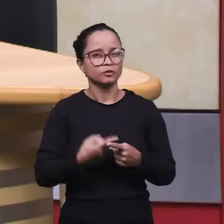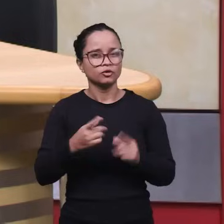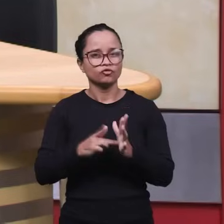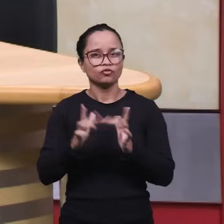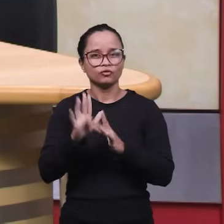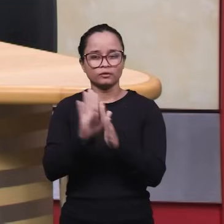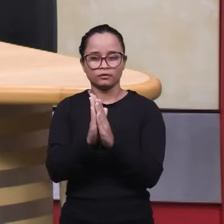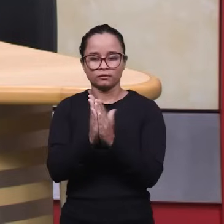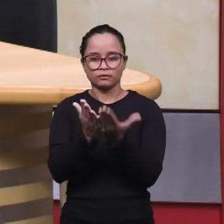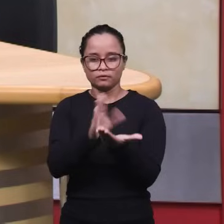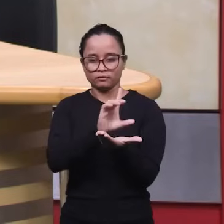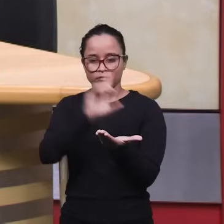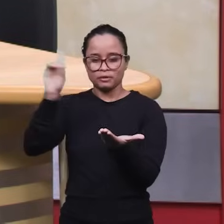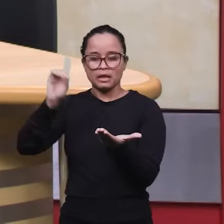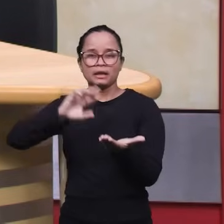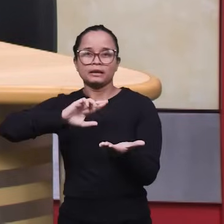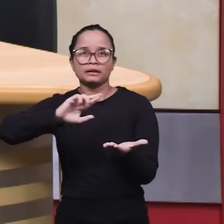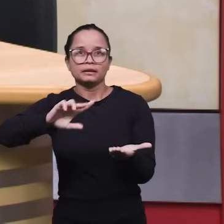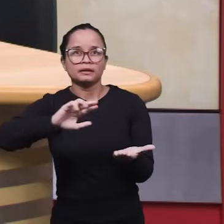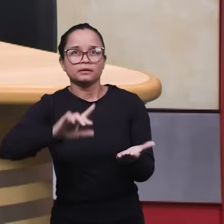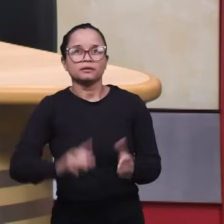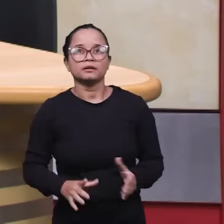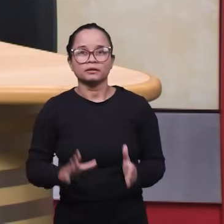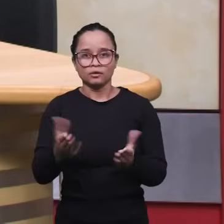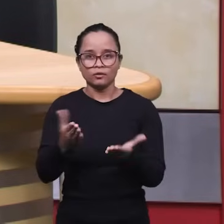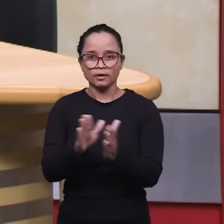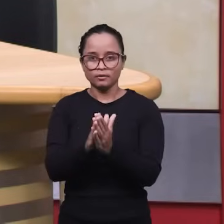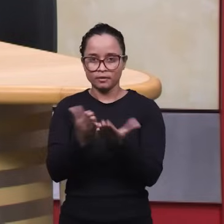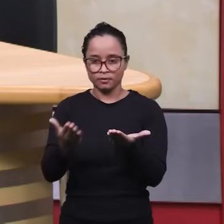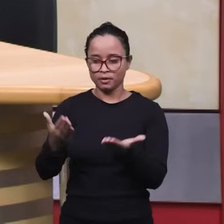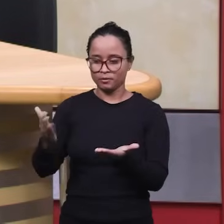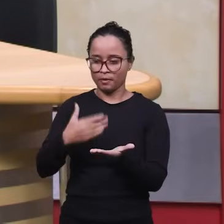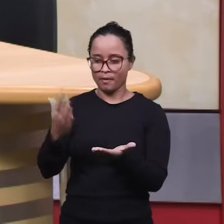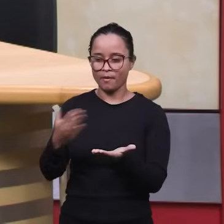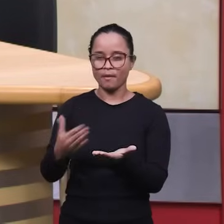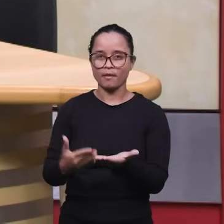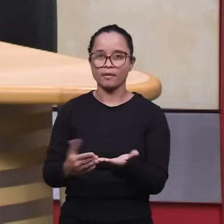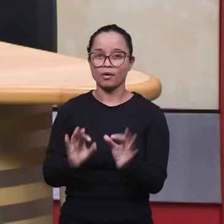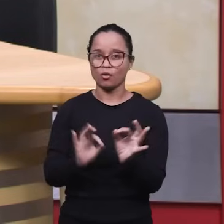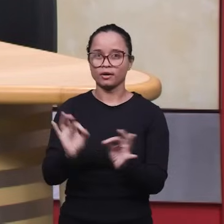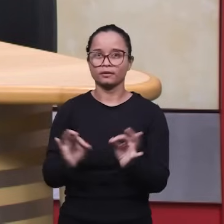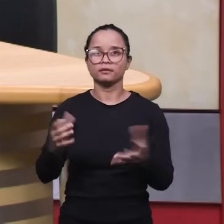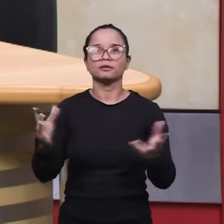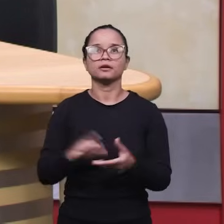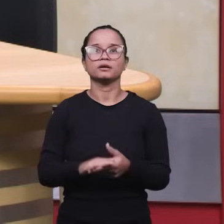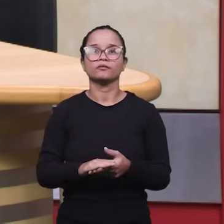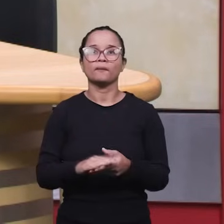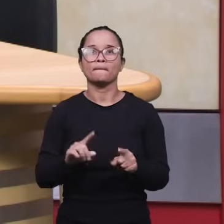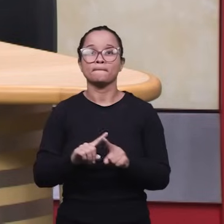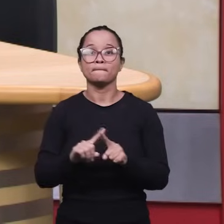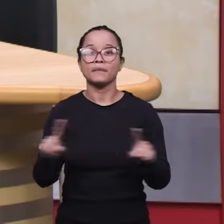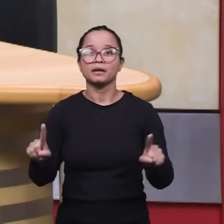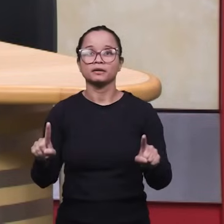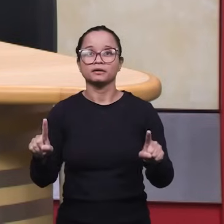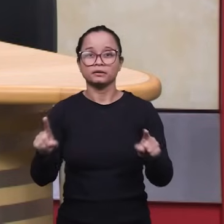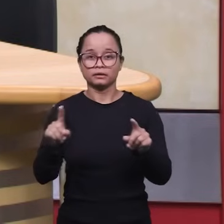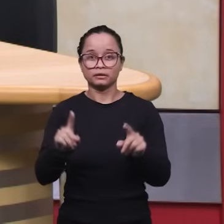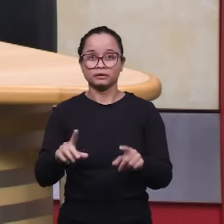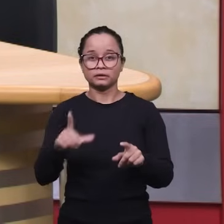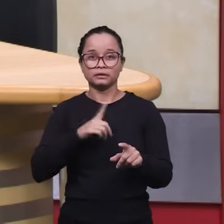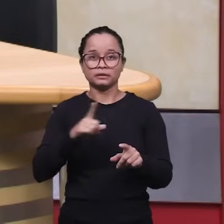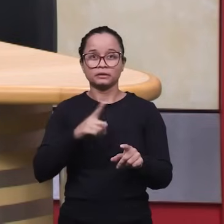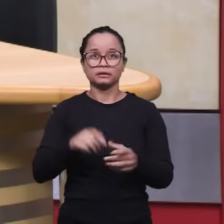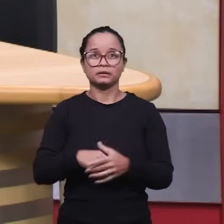palavra, não era uma Bíblia encadernada como essa que nós temos hoje. Exatamente. Era um rolo, né? Mas ali, no momento que ele abre, quer